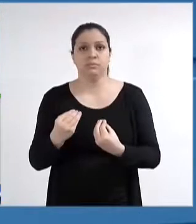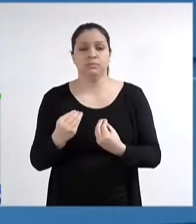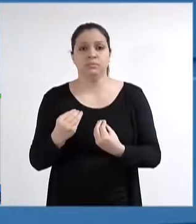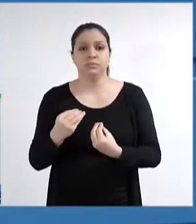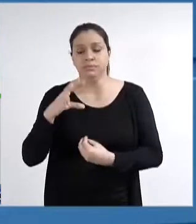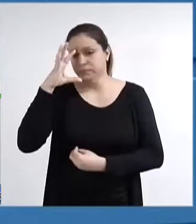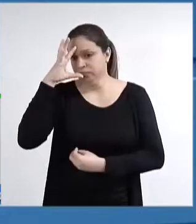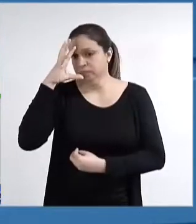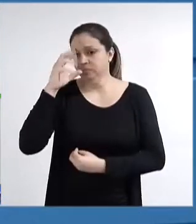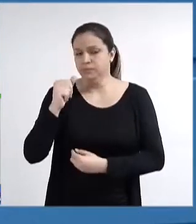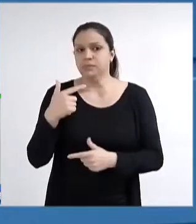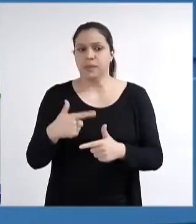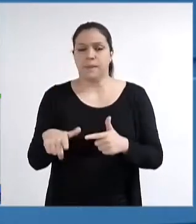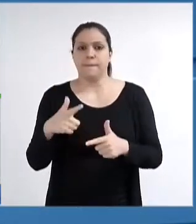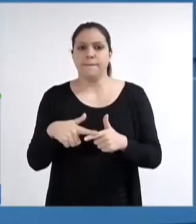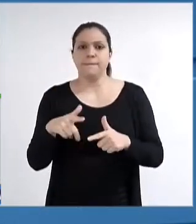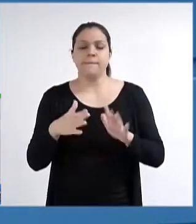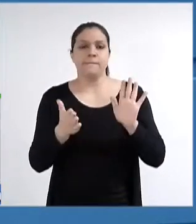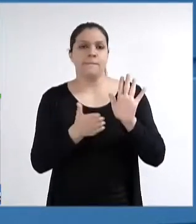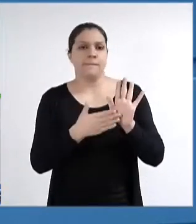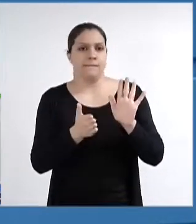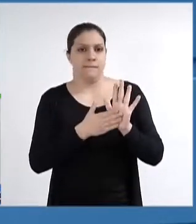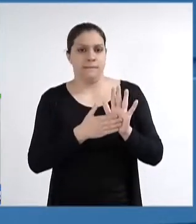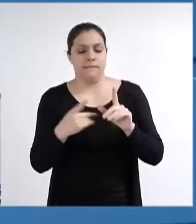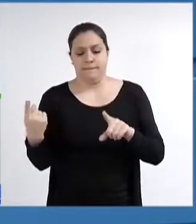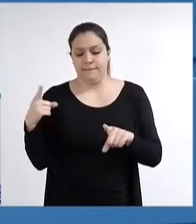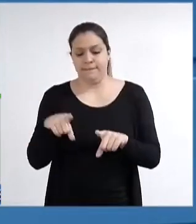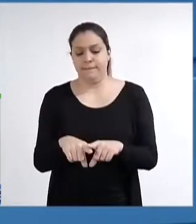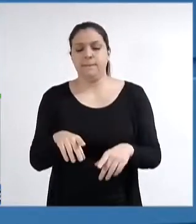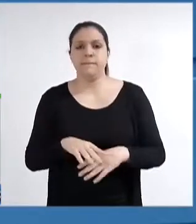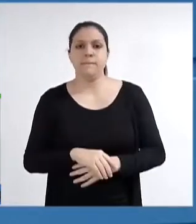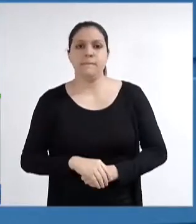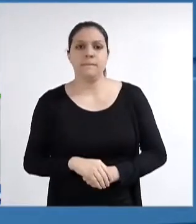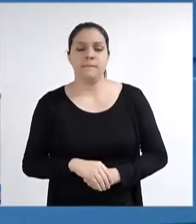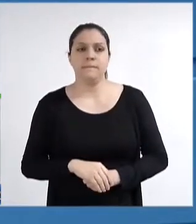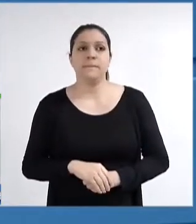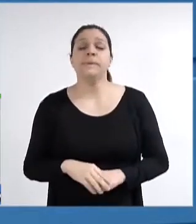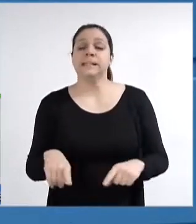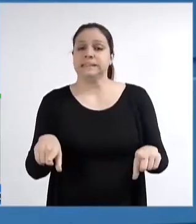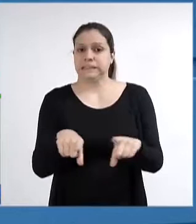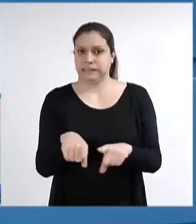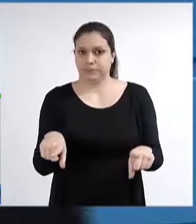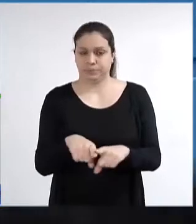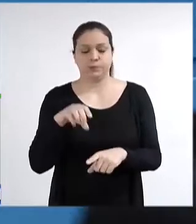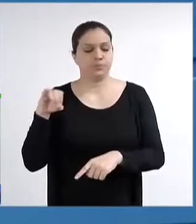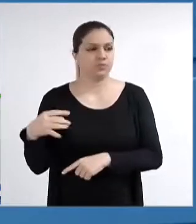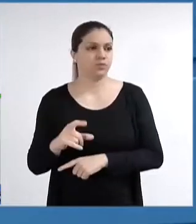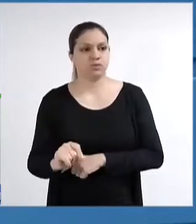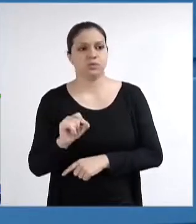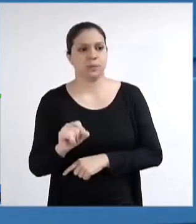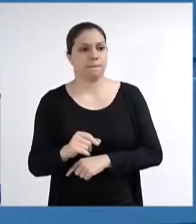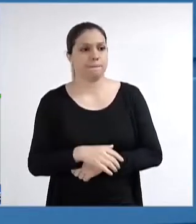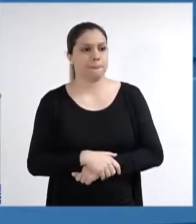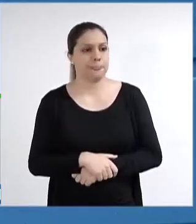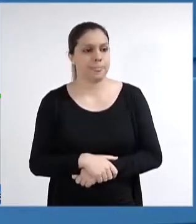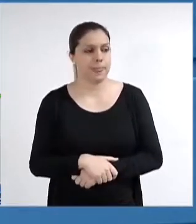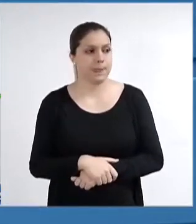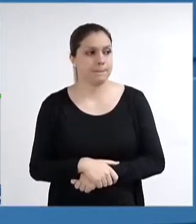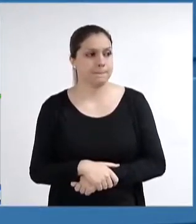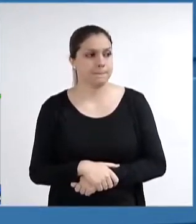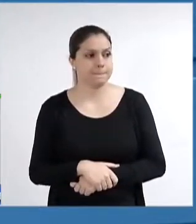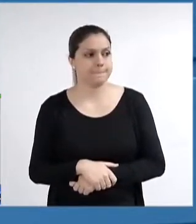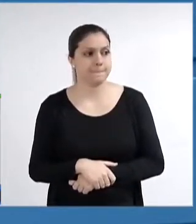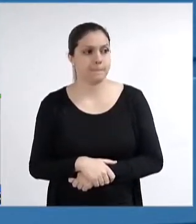foram propostos nesse convênio. Mas me dê a oportunidade também, deputado Barbosinha, só para deixar